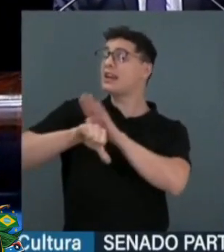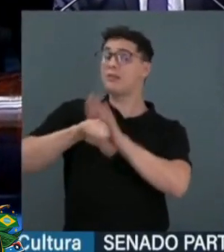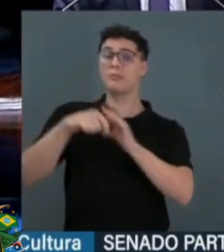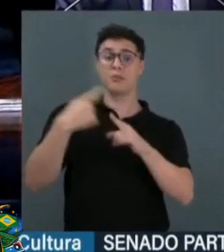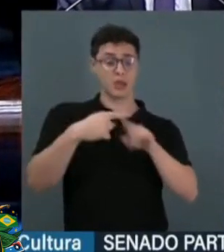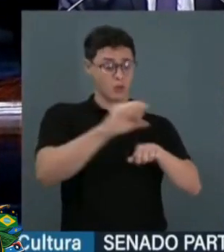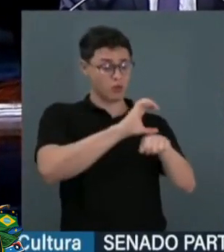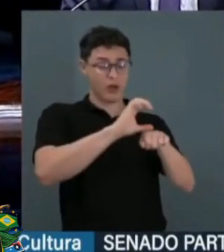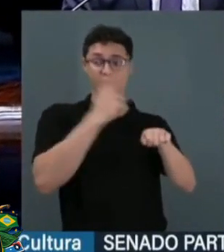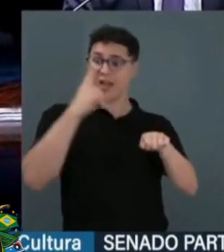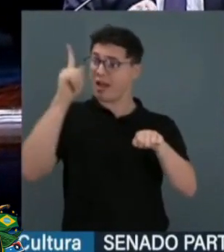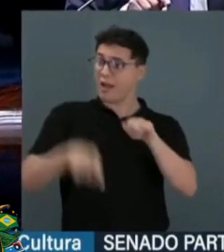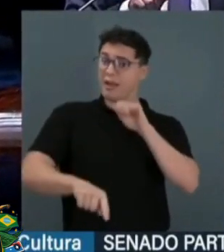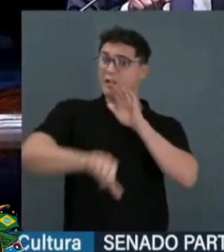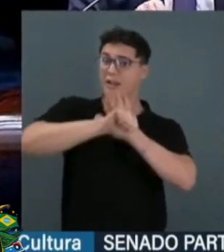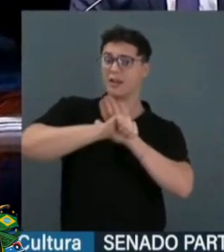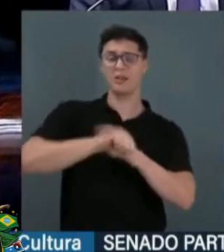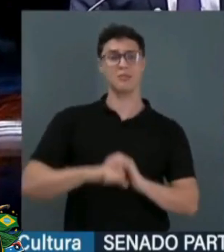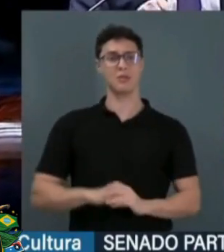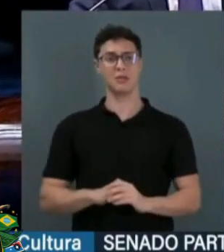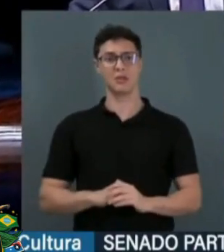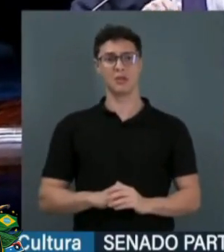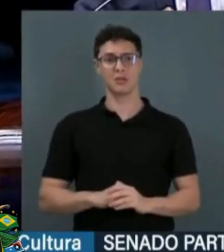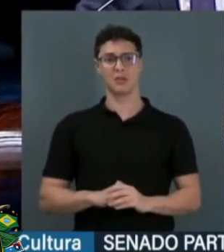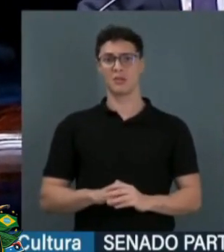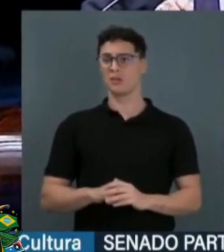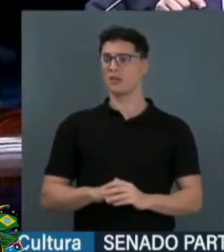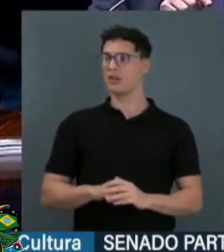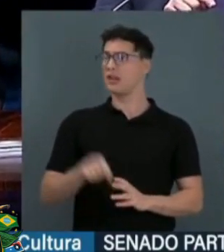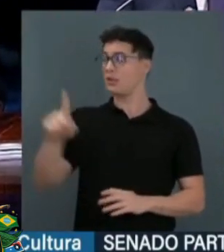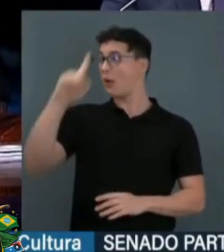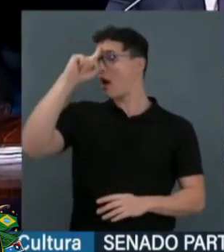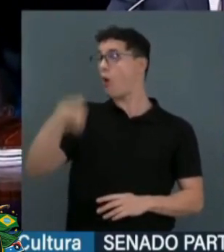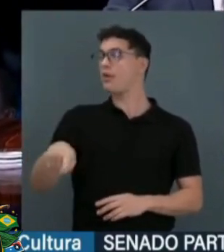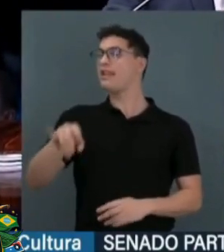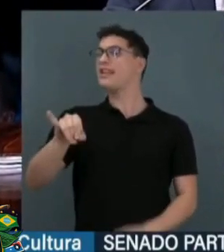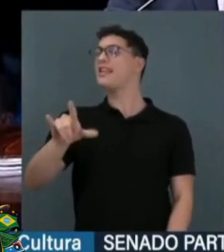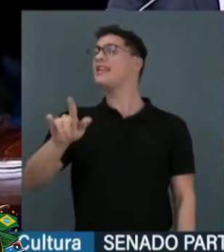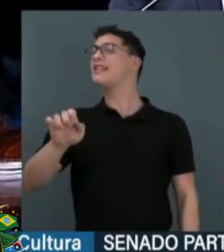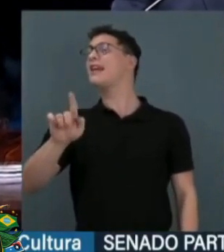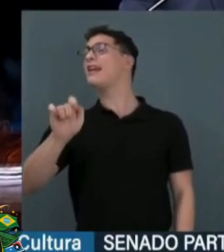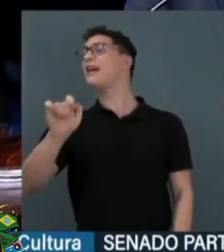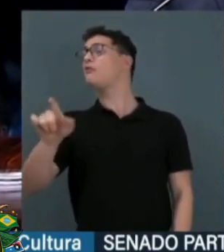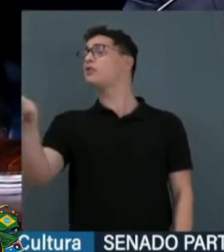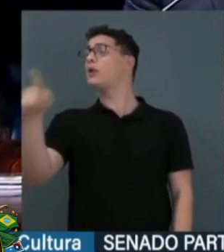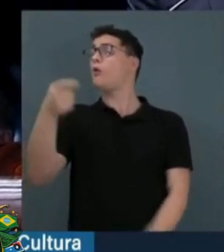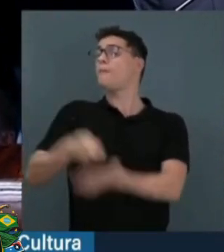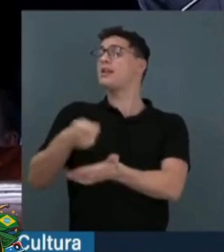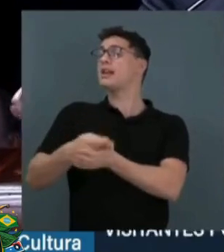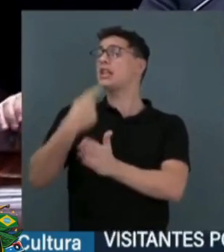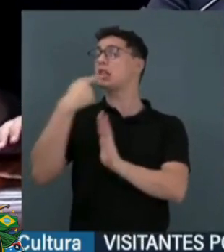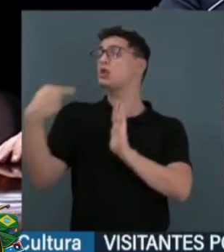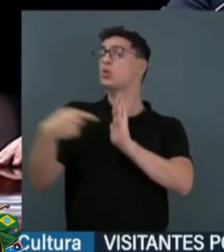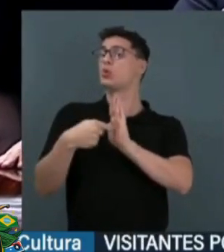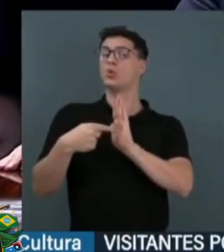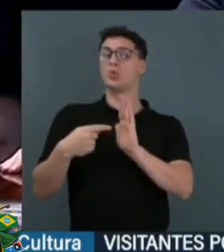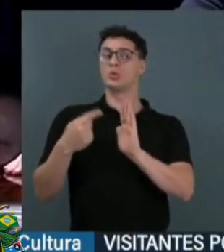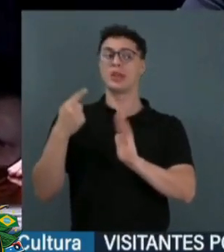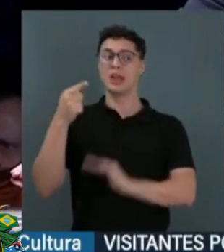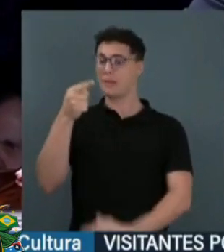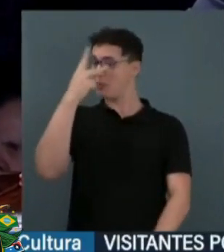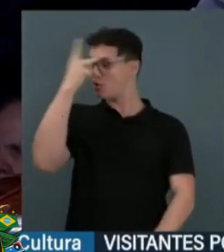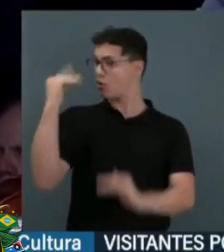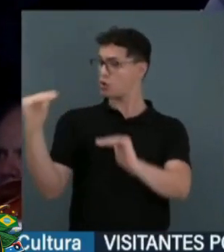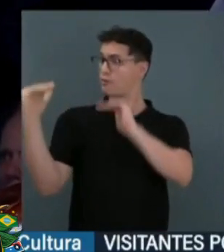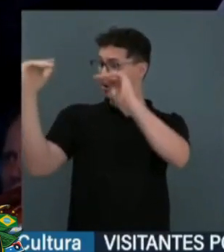crime, porque você precisa, sabendo que é uma ordem ilegal, você é obrigado a denunciar o seu